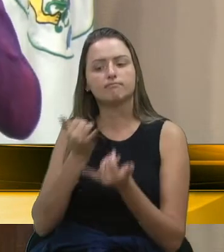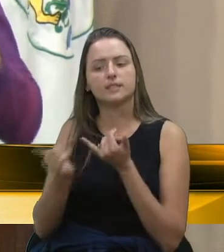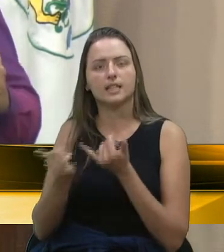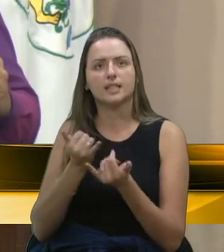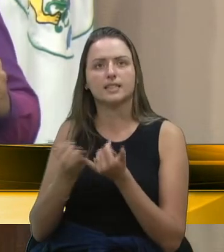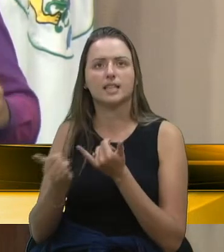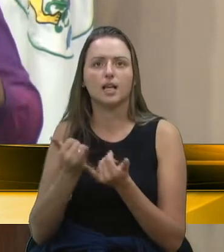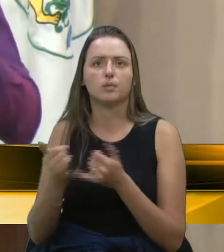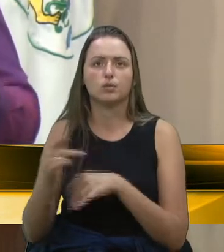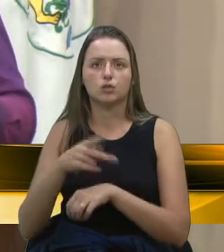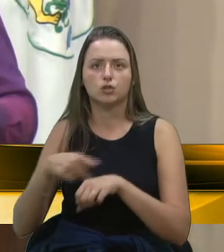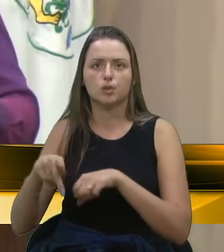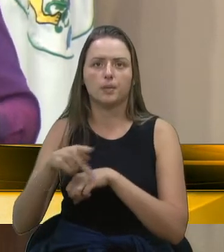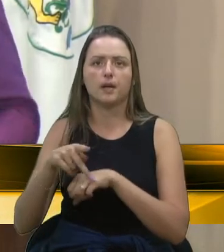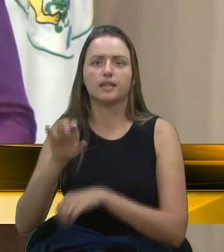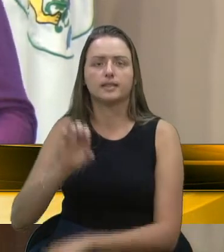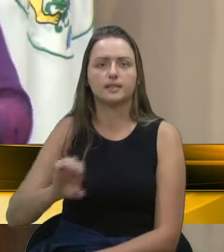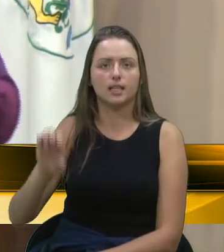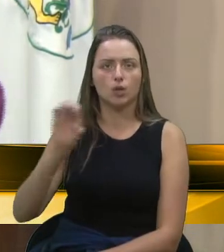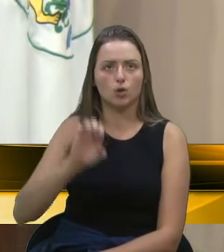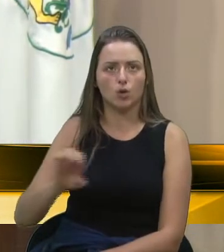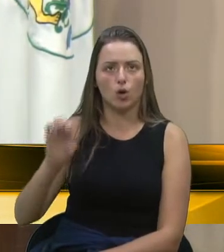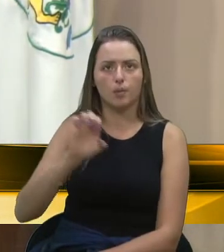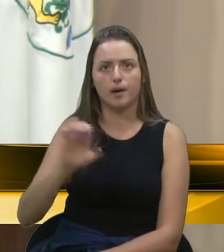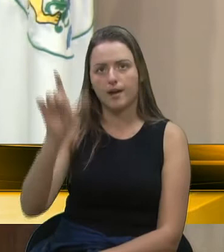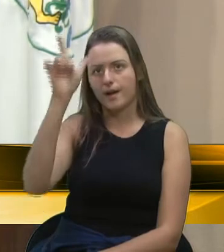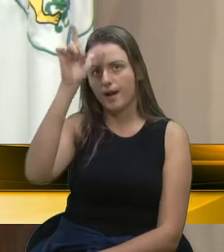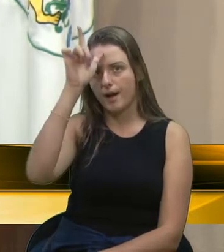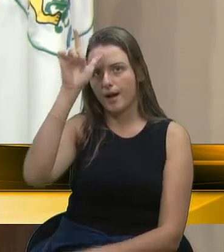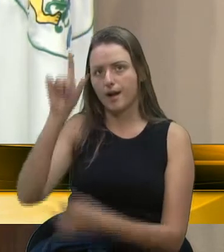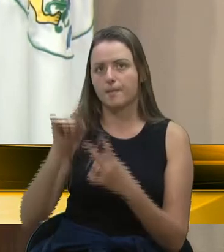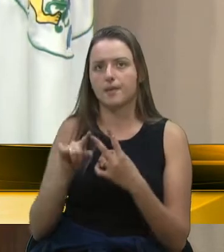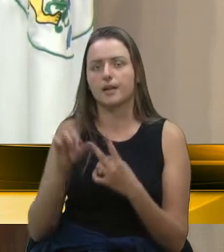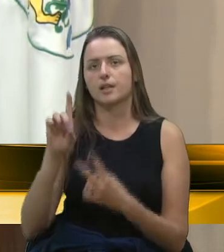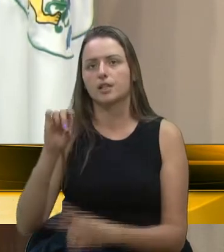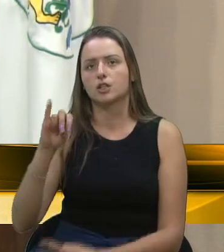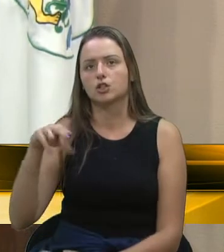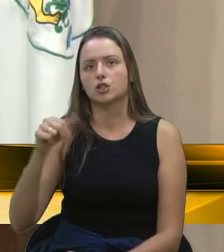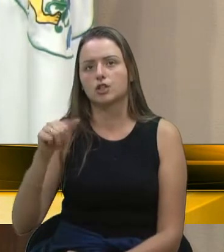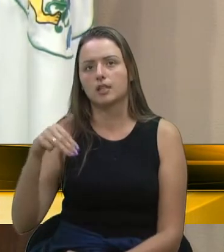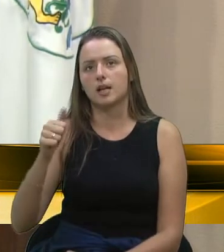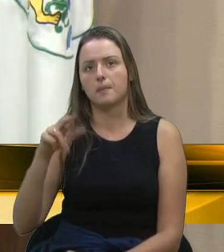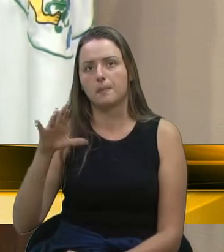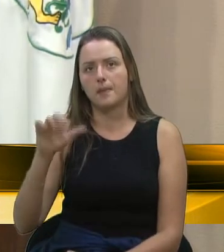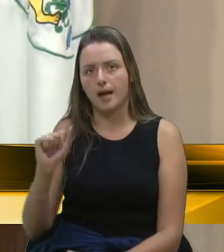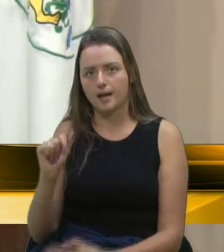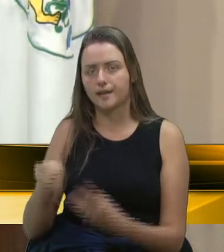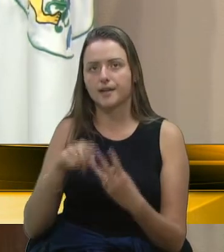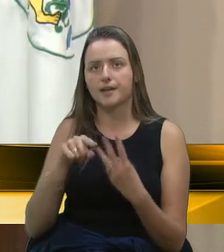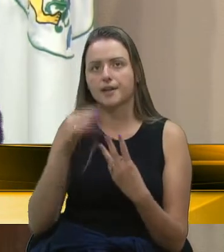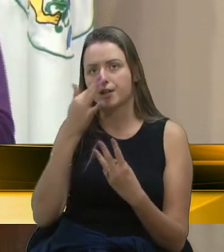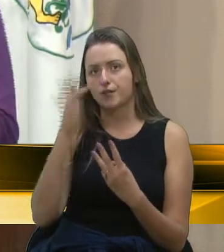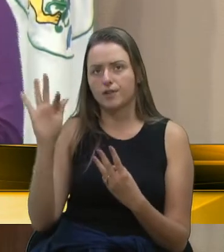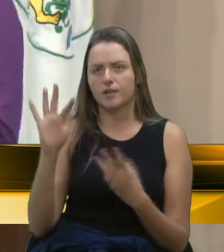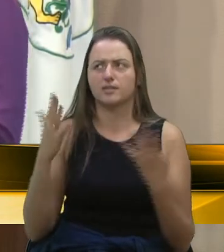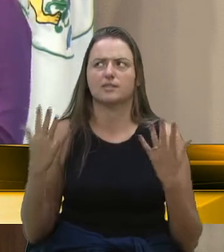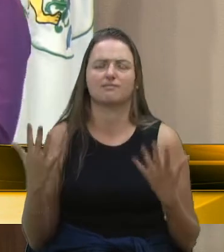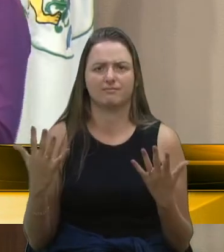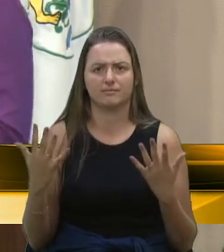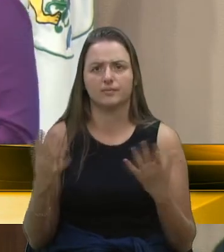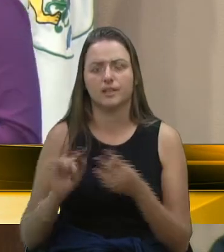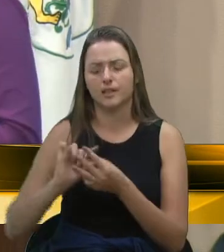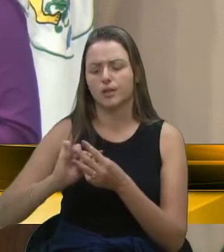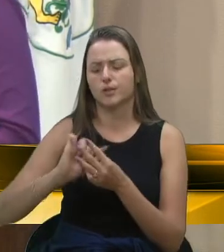de países da Europa, como Alemanha, Dinamarca e França. Em primeiro lugar, todos